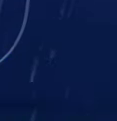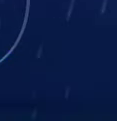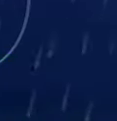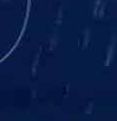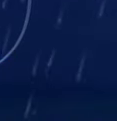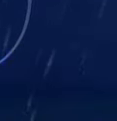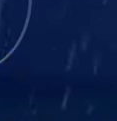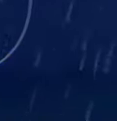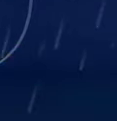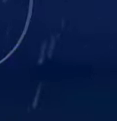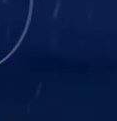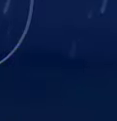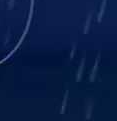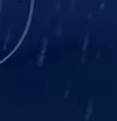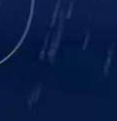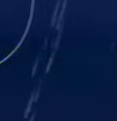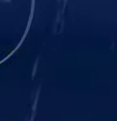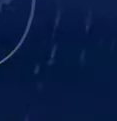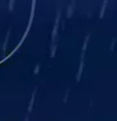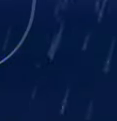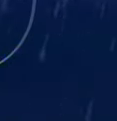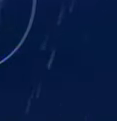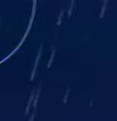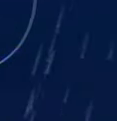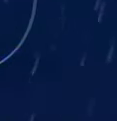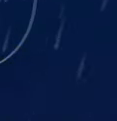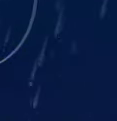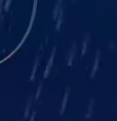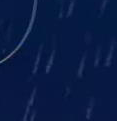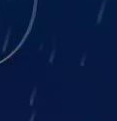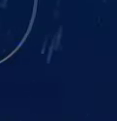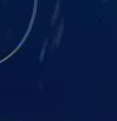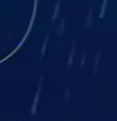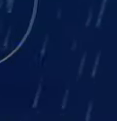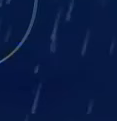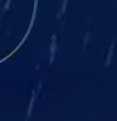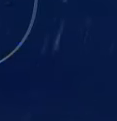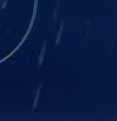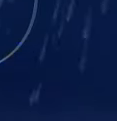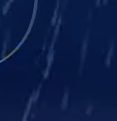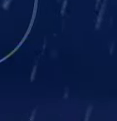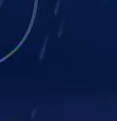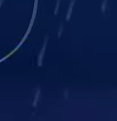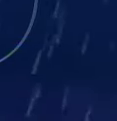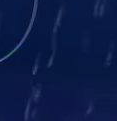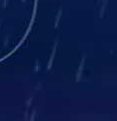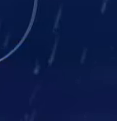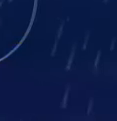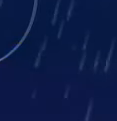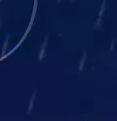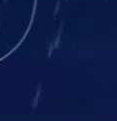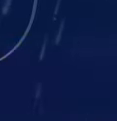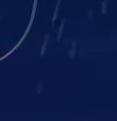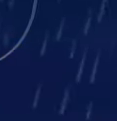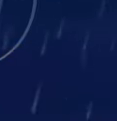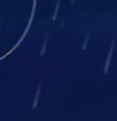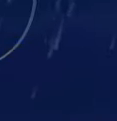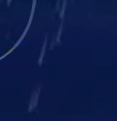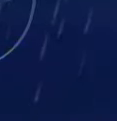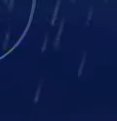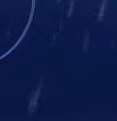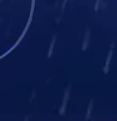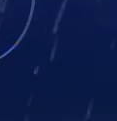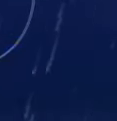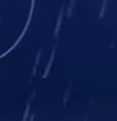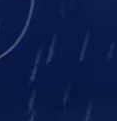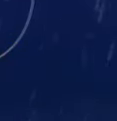acontecer ao longo do dia. As temperaturas variam entre 18 e 27 graus. Patrocínio segue a linha das